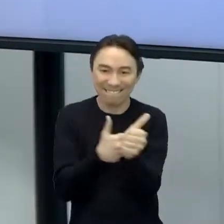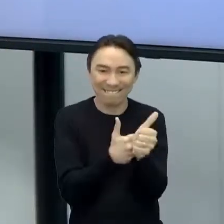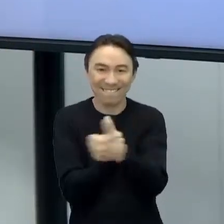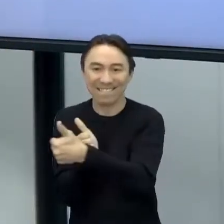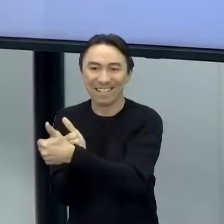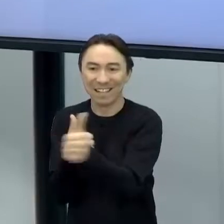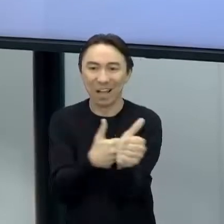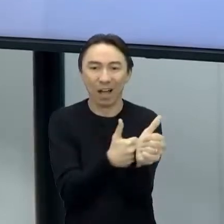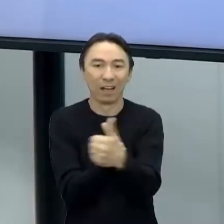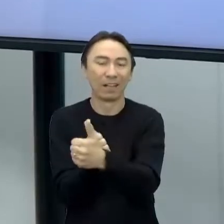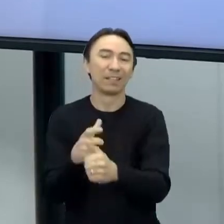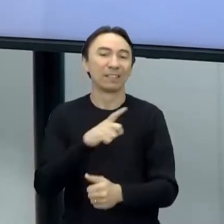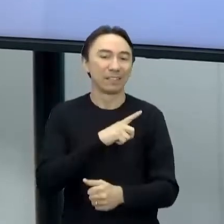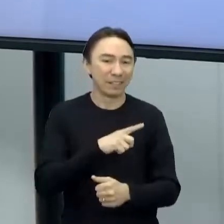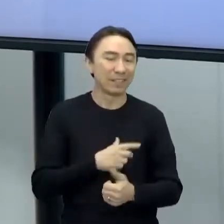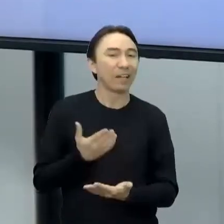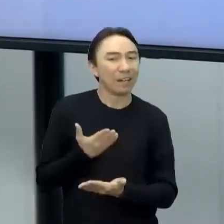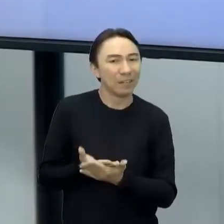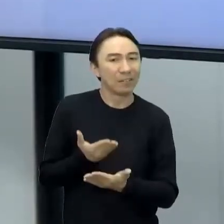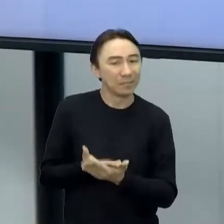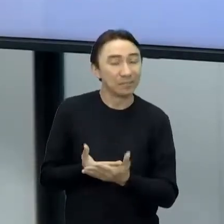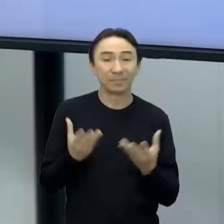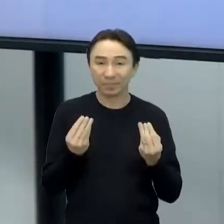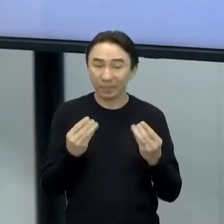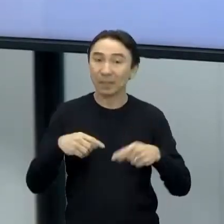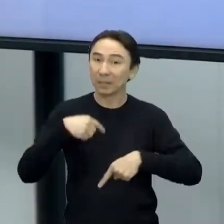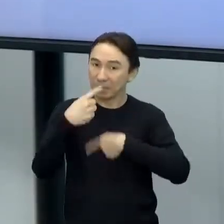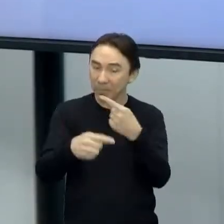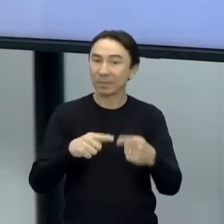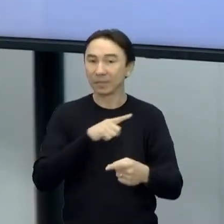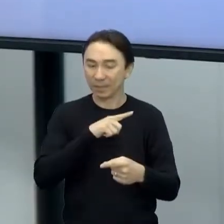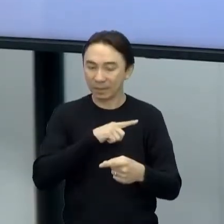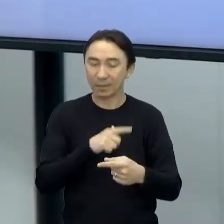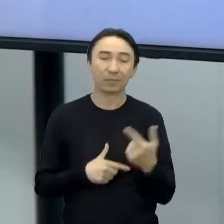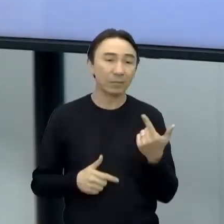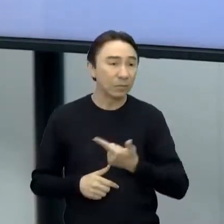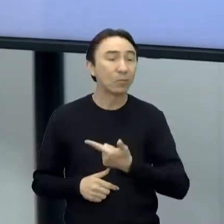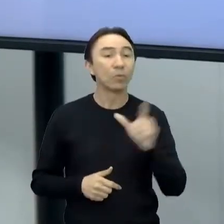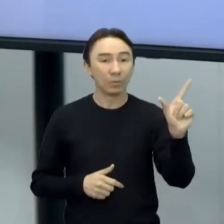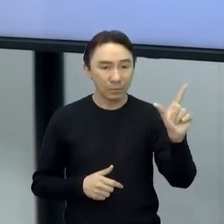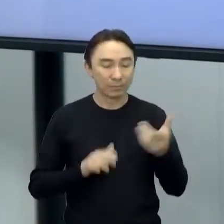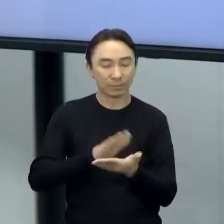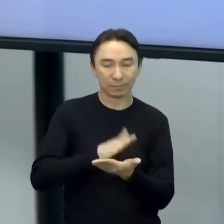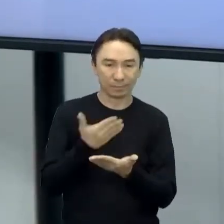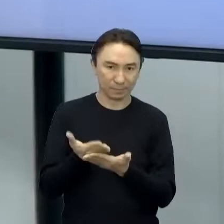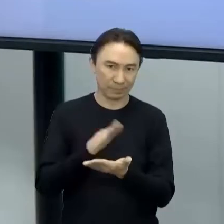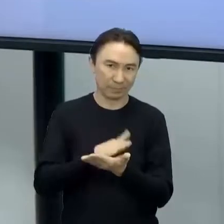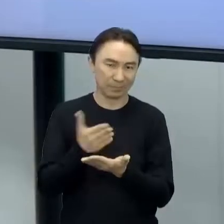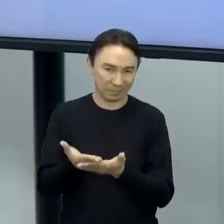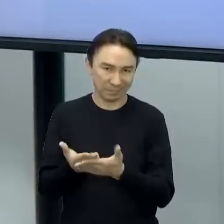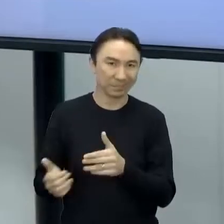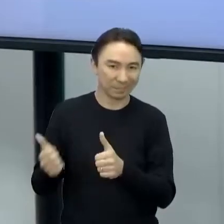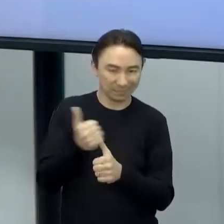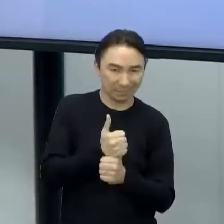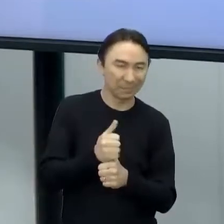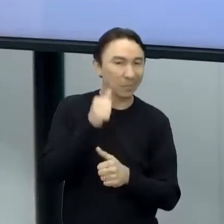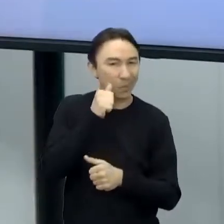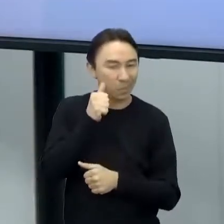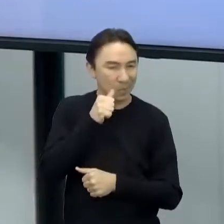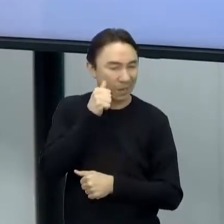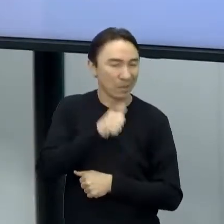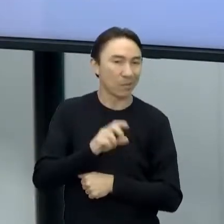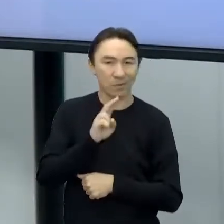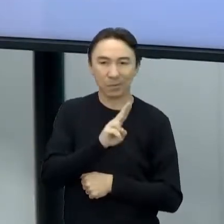Ele está aqui comigo em várias aulas. Depois vai entrar a Graciele, tá? Eles ajudam. Vamos pensar assim: o Centro